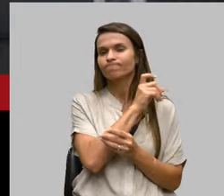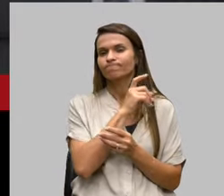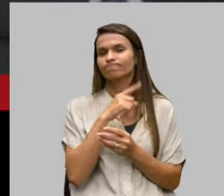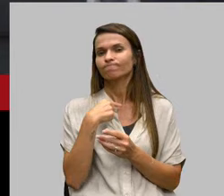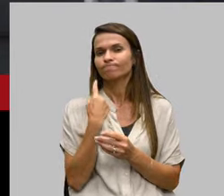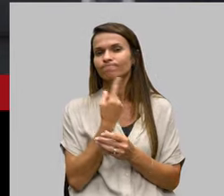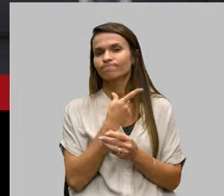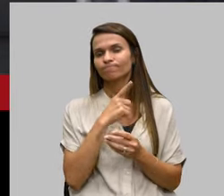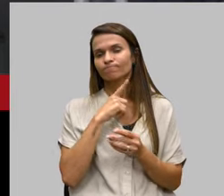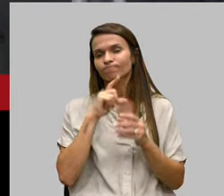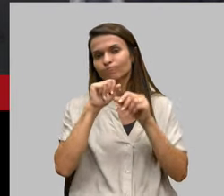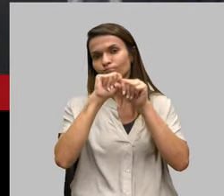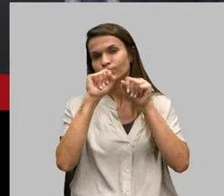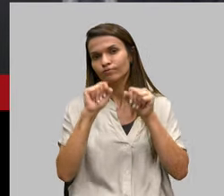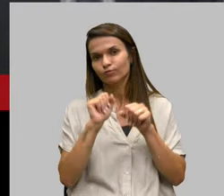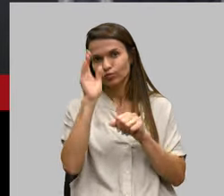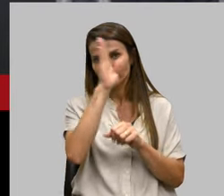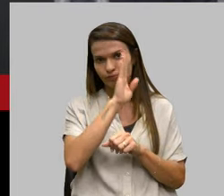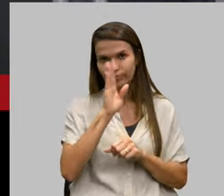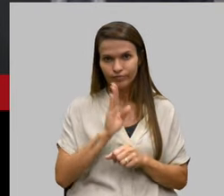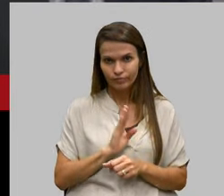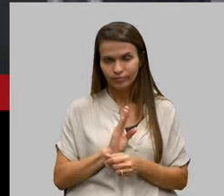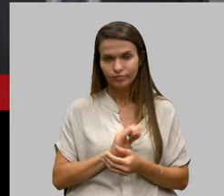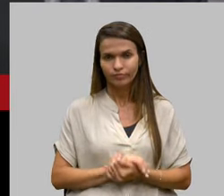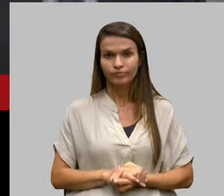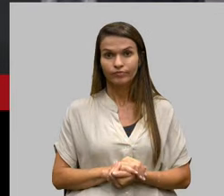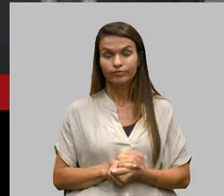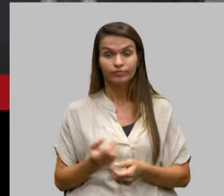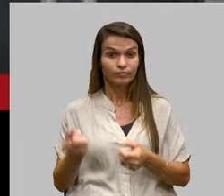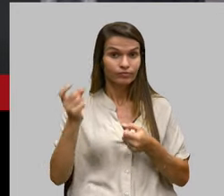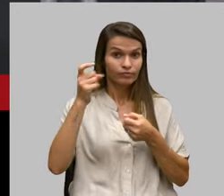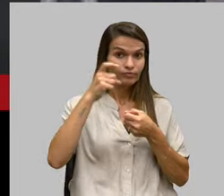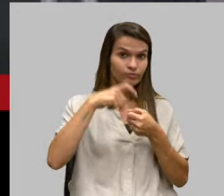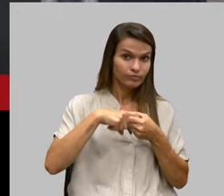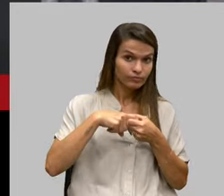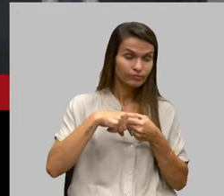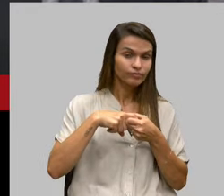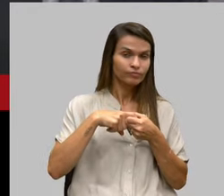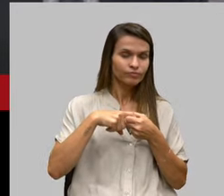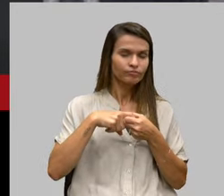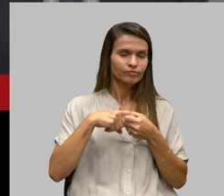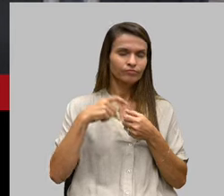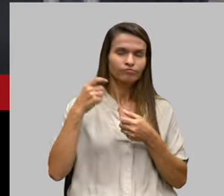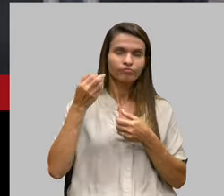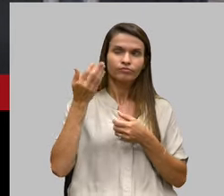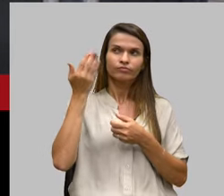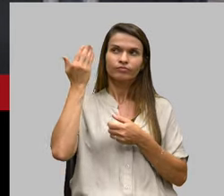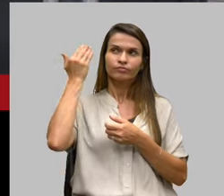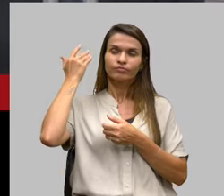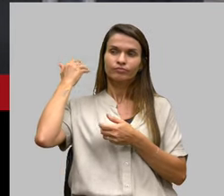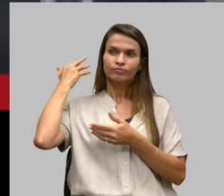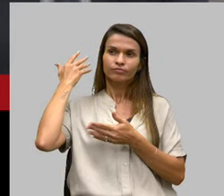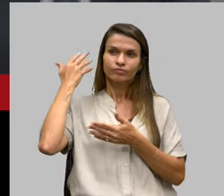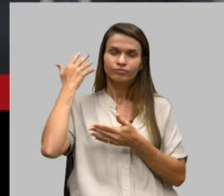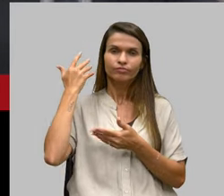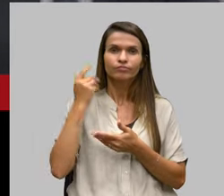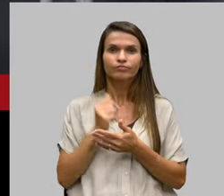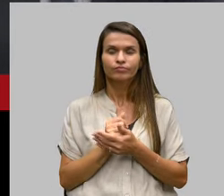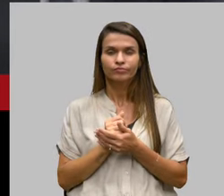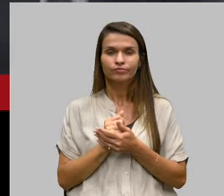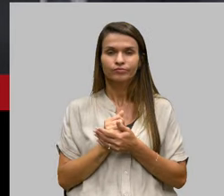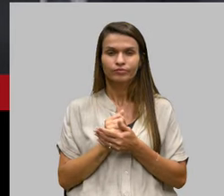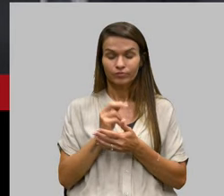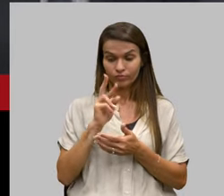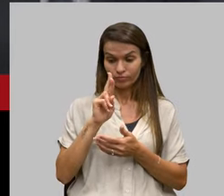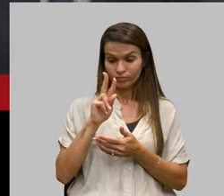sistema no Brasil vamos voltar um pouquinho no tempo Regime próprio na grande